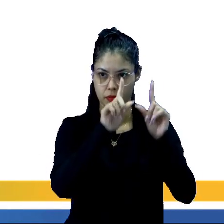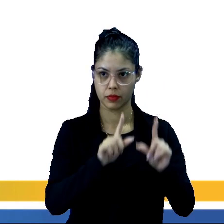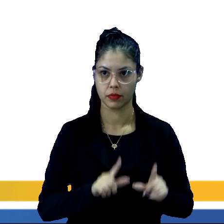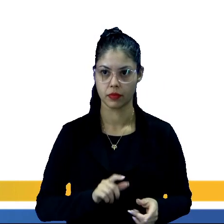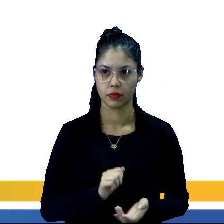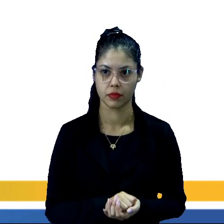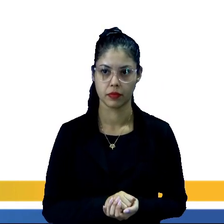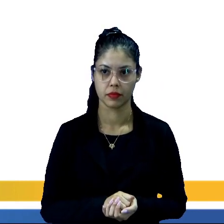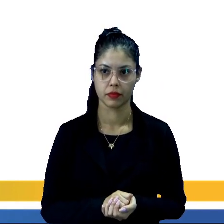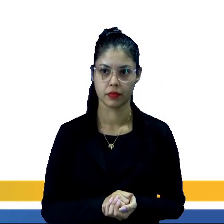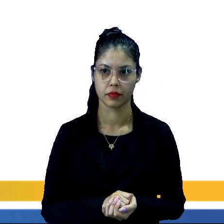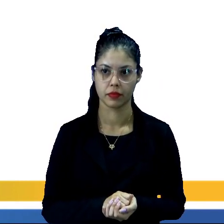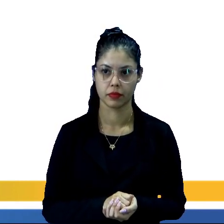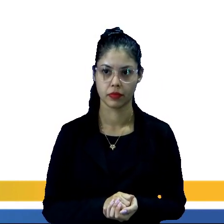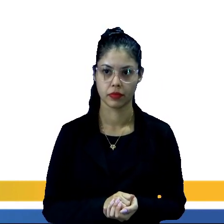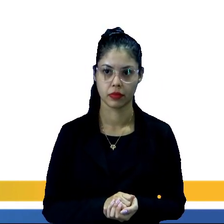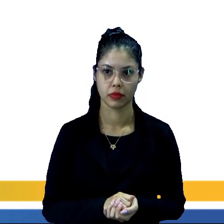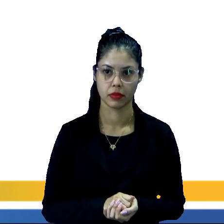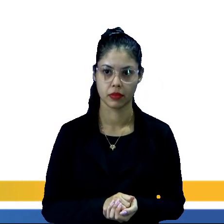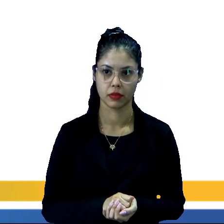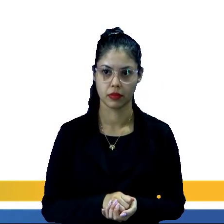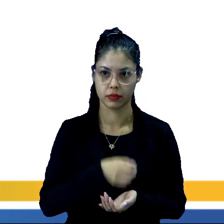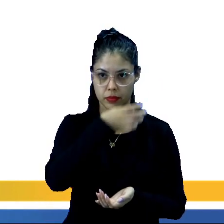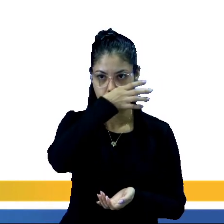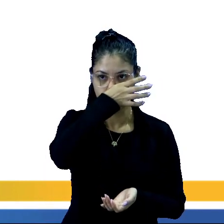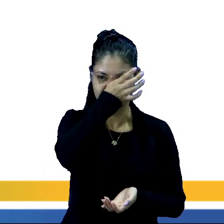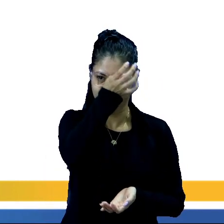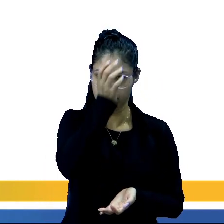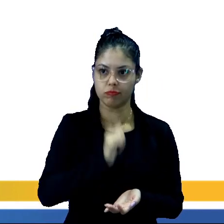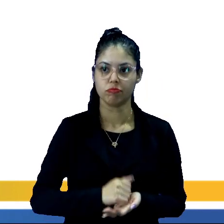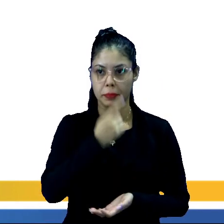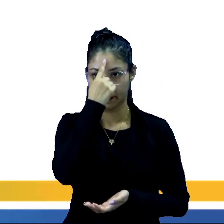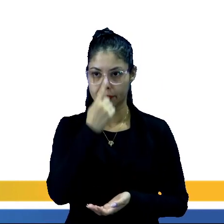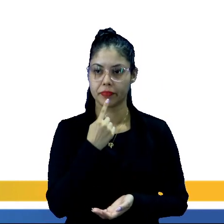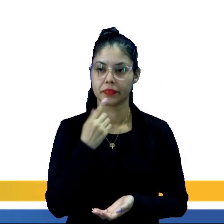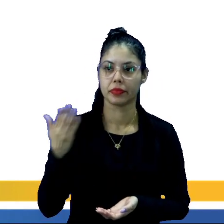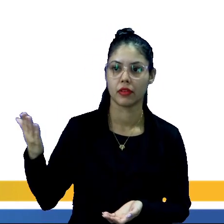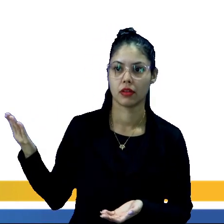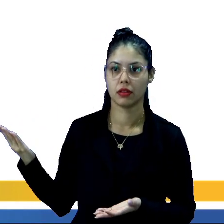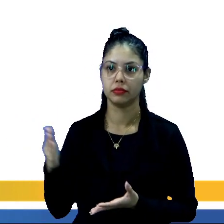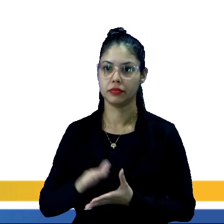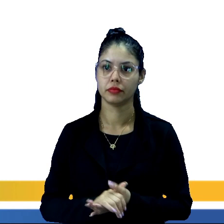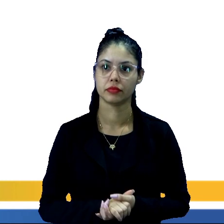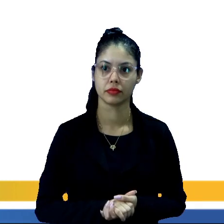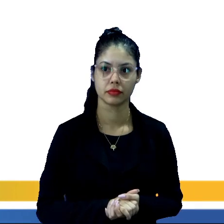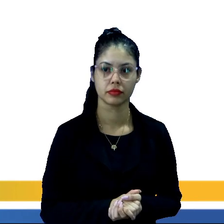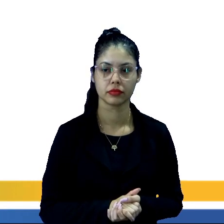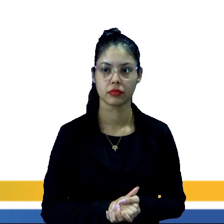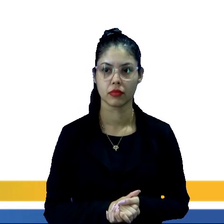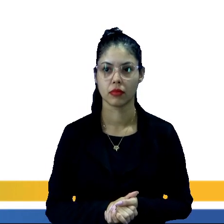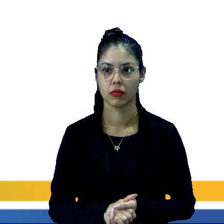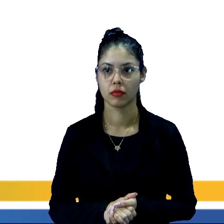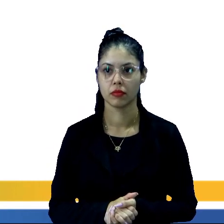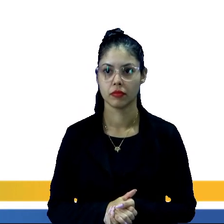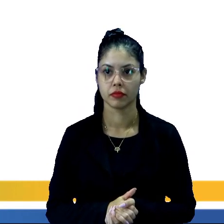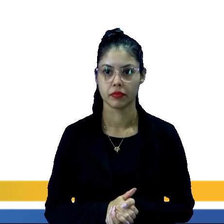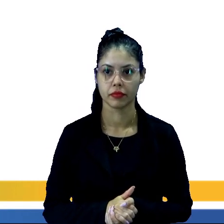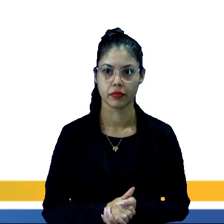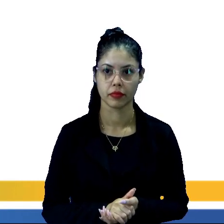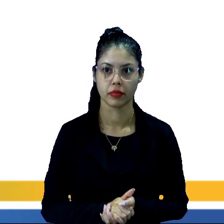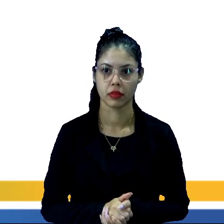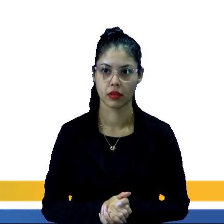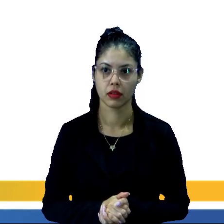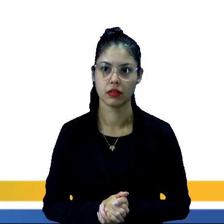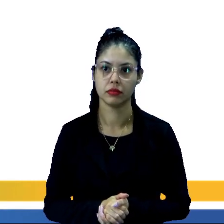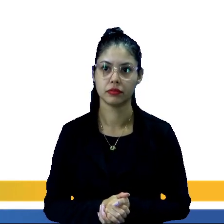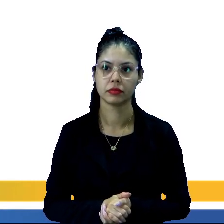e um questionamento. Observamos a imagem, que é uma mescla de linguagem verbal e não verbal. Né, na primeira